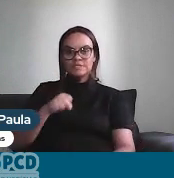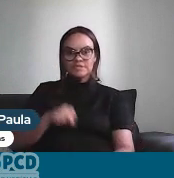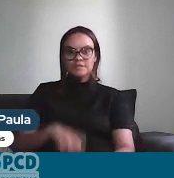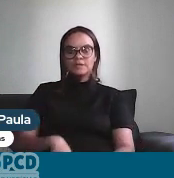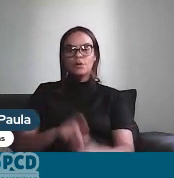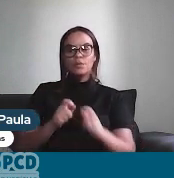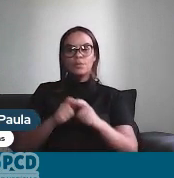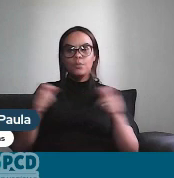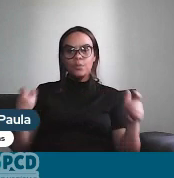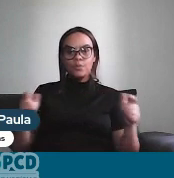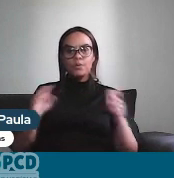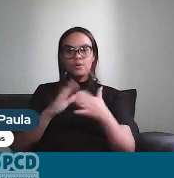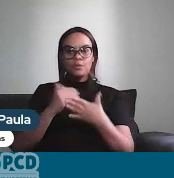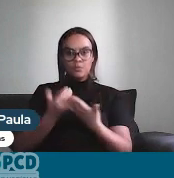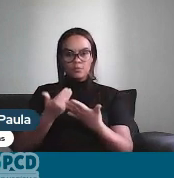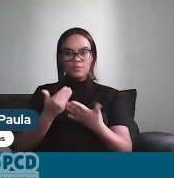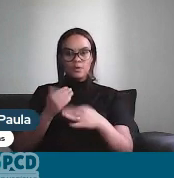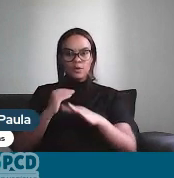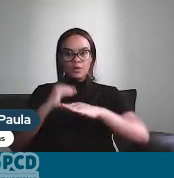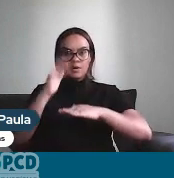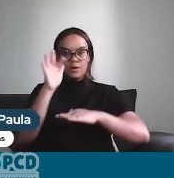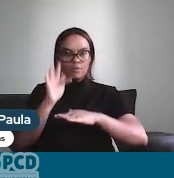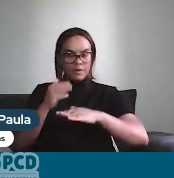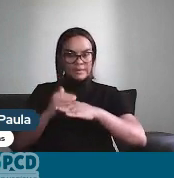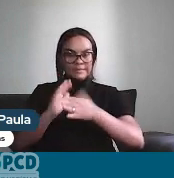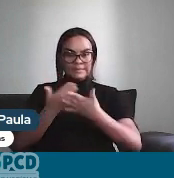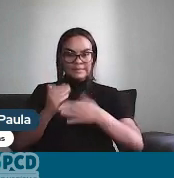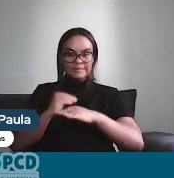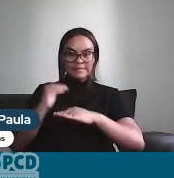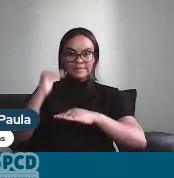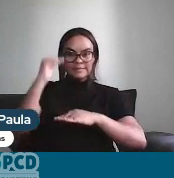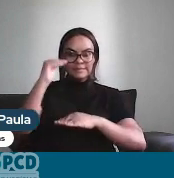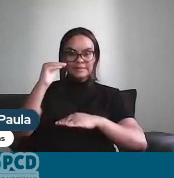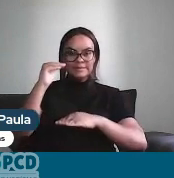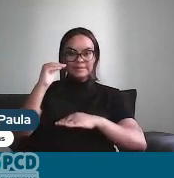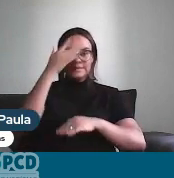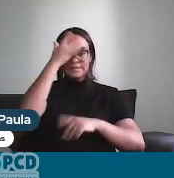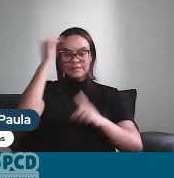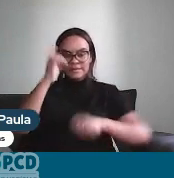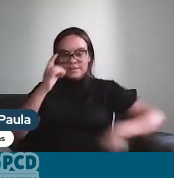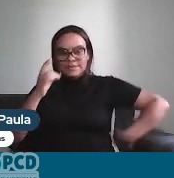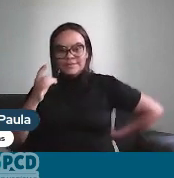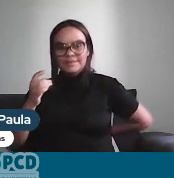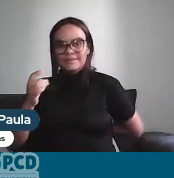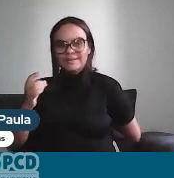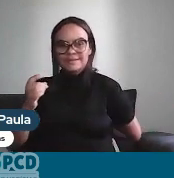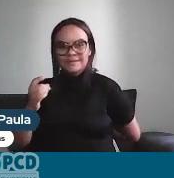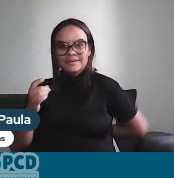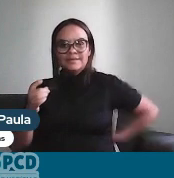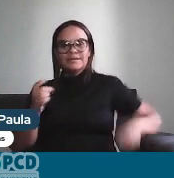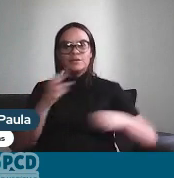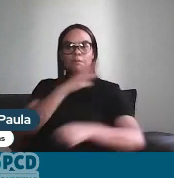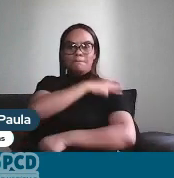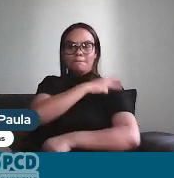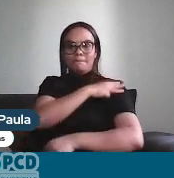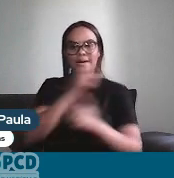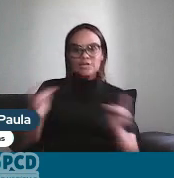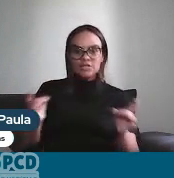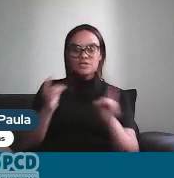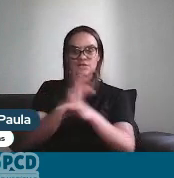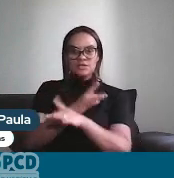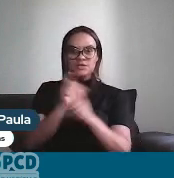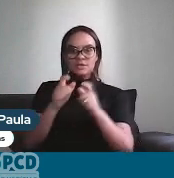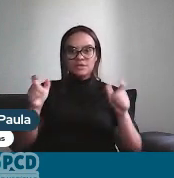Aumentou a escolaridade da pessoa com deficiência. Mais pessoas com deficiência completam o ensino médio. E a maioria